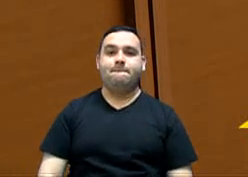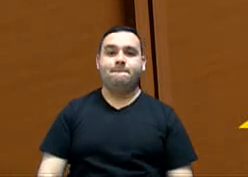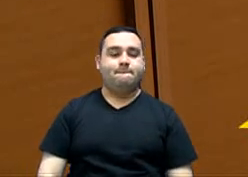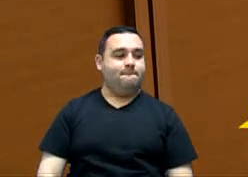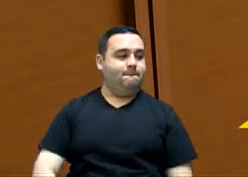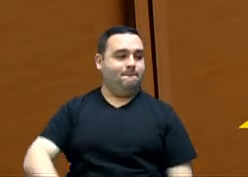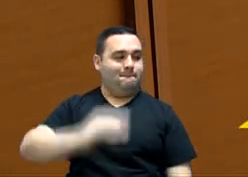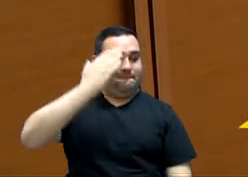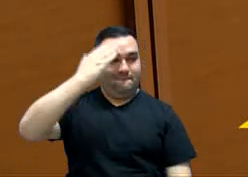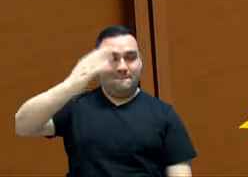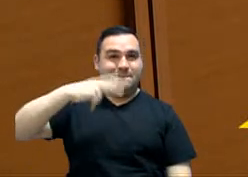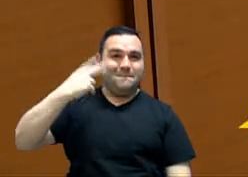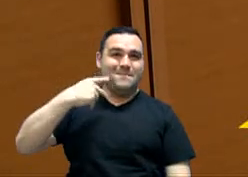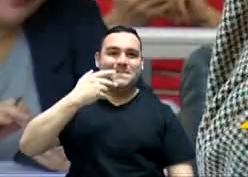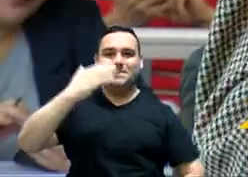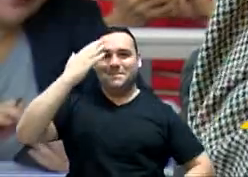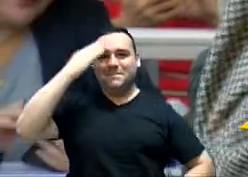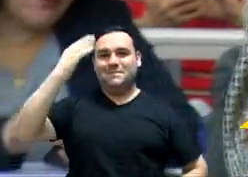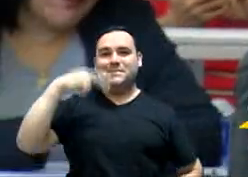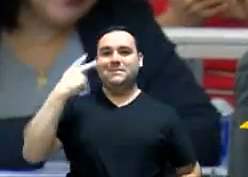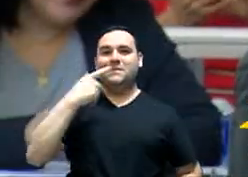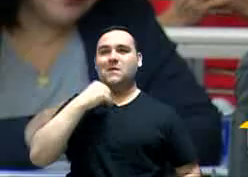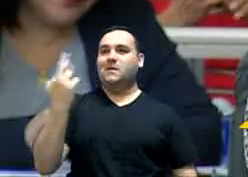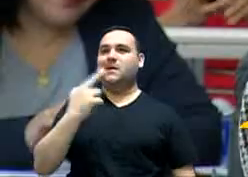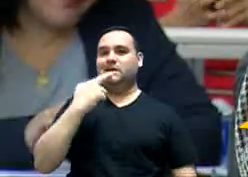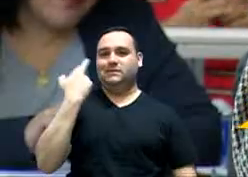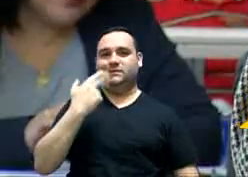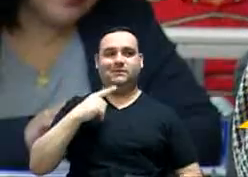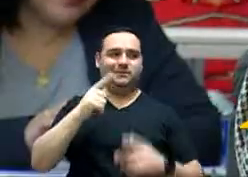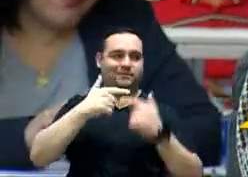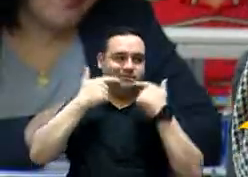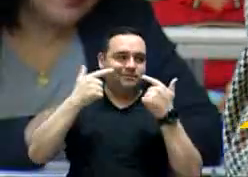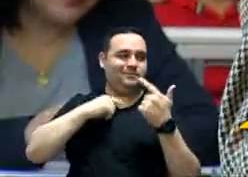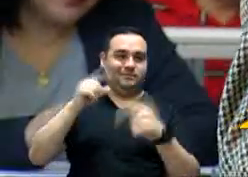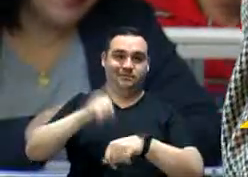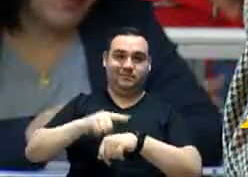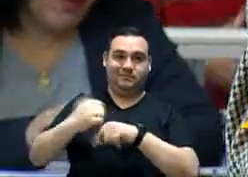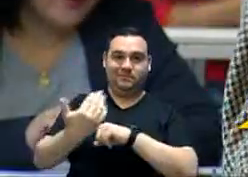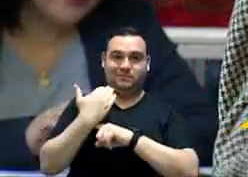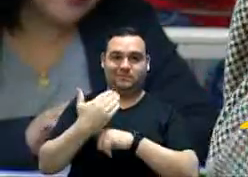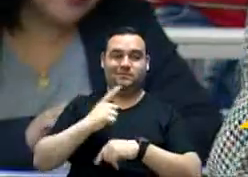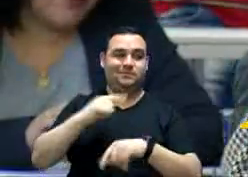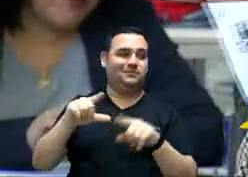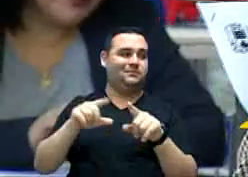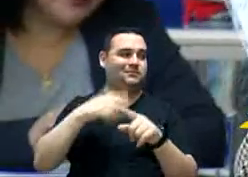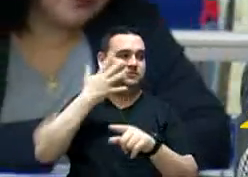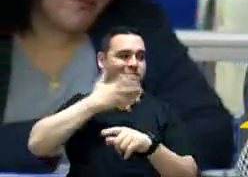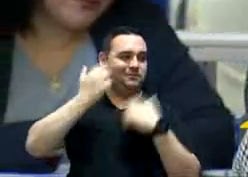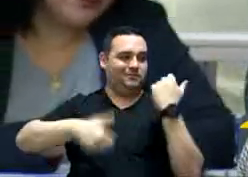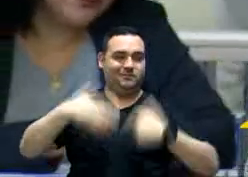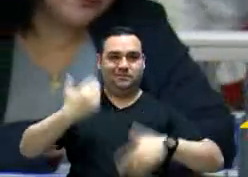Ah, obrigado, meu vereador. Obrigado, vereador Manga, por ter cedido gentilmente o seu tempo para me falar na... Você cede o seu tempo para você